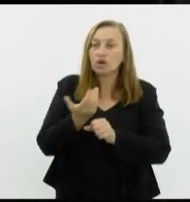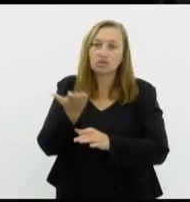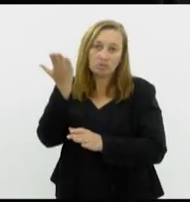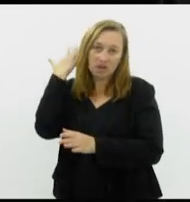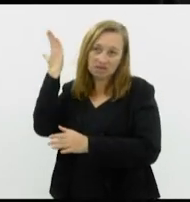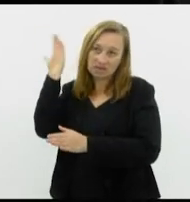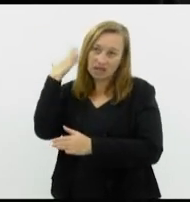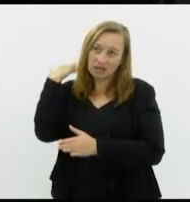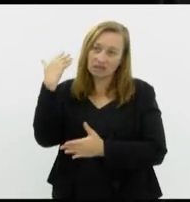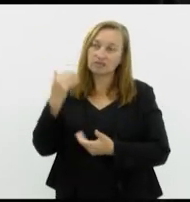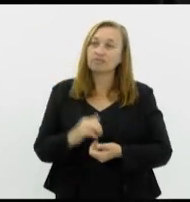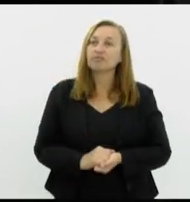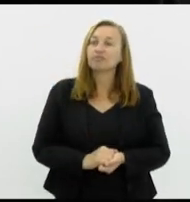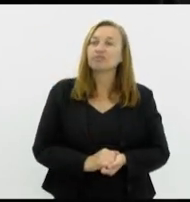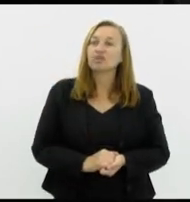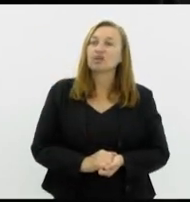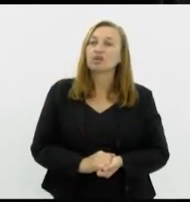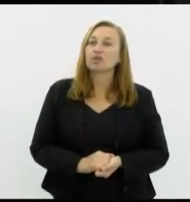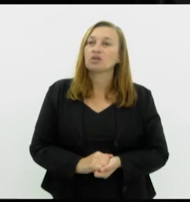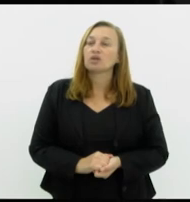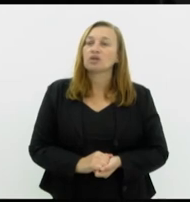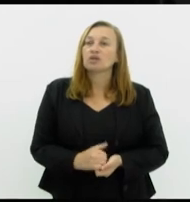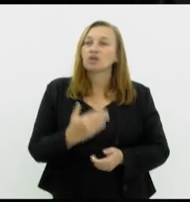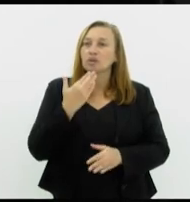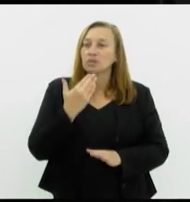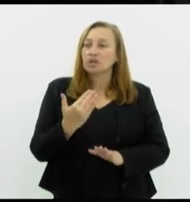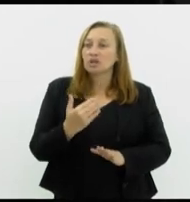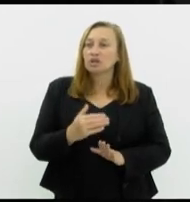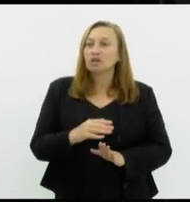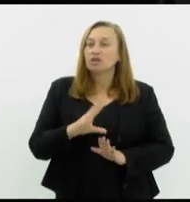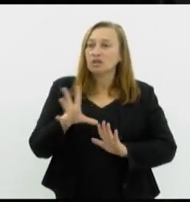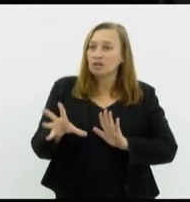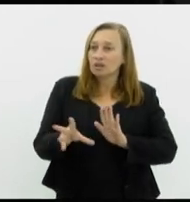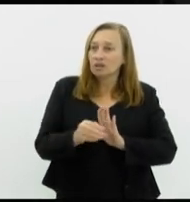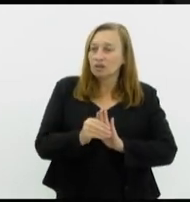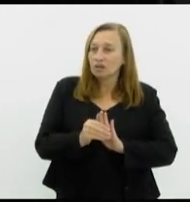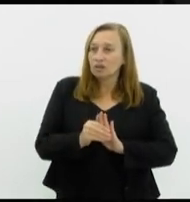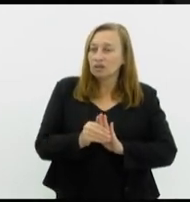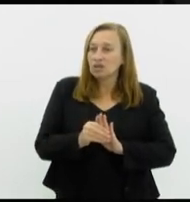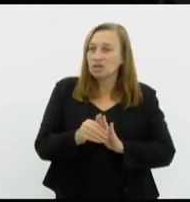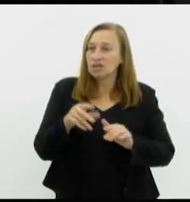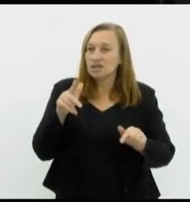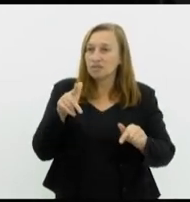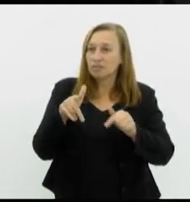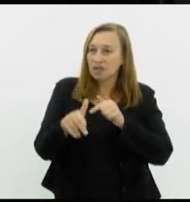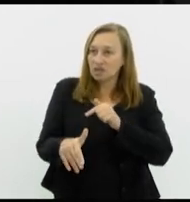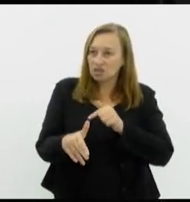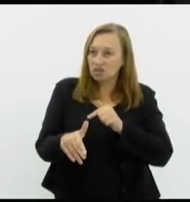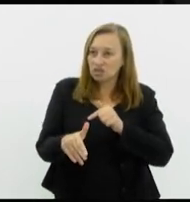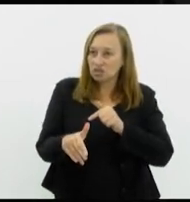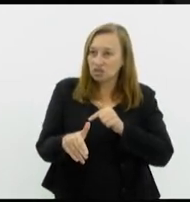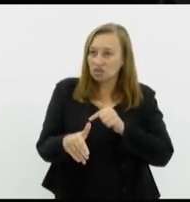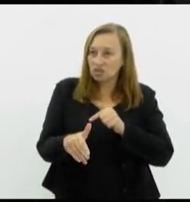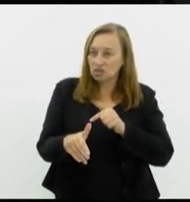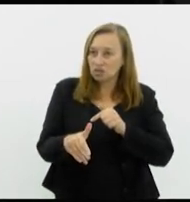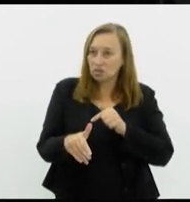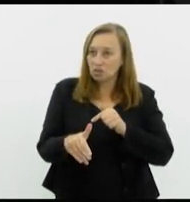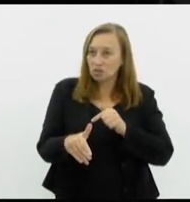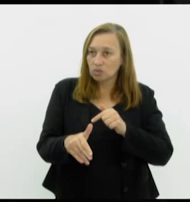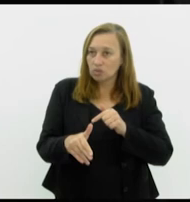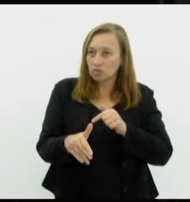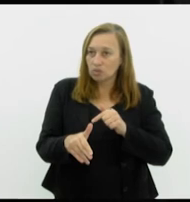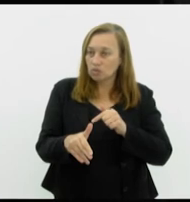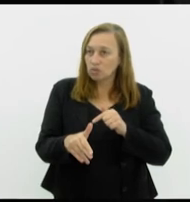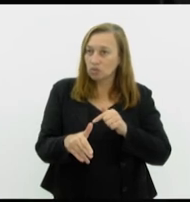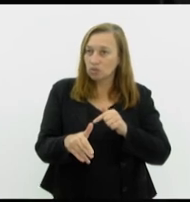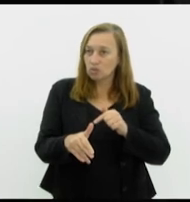passado, com a revogação do dispositivo que impedia a execução